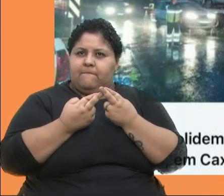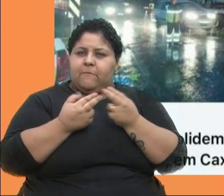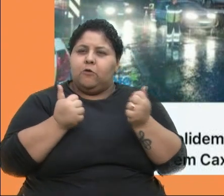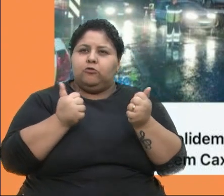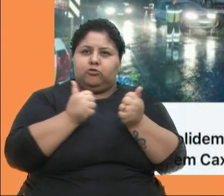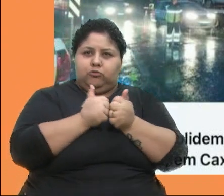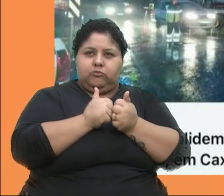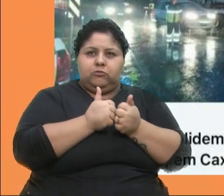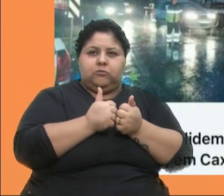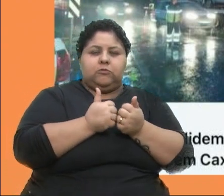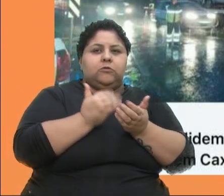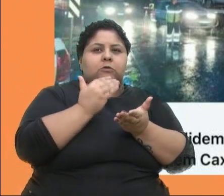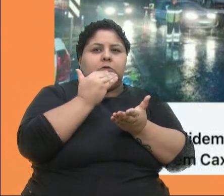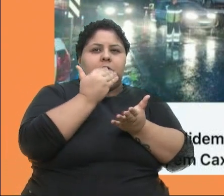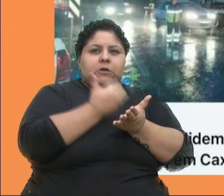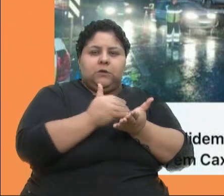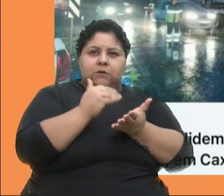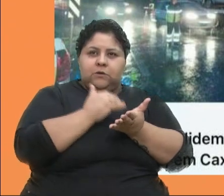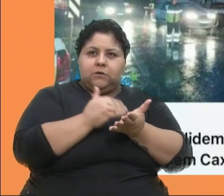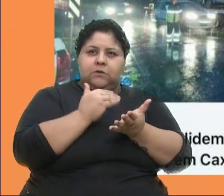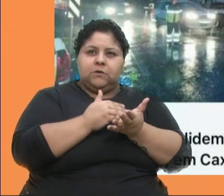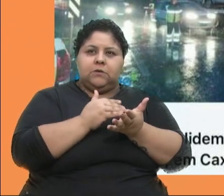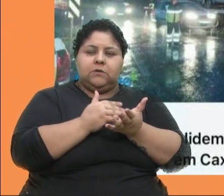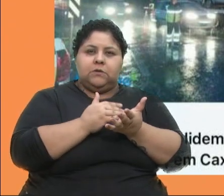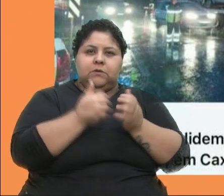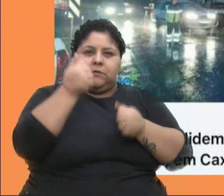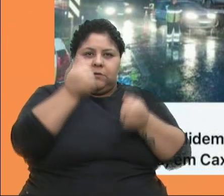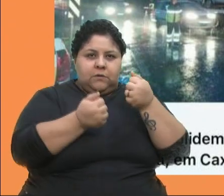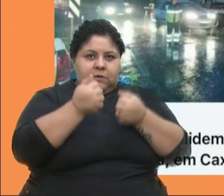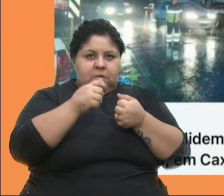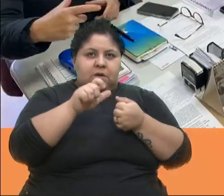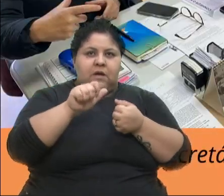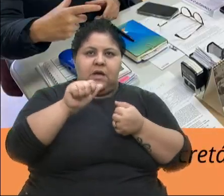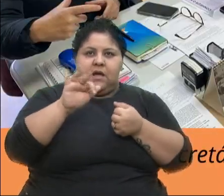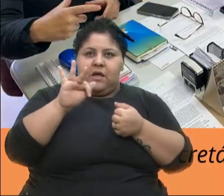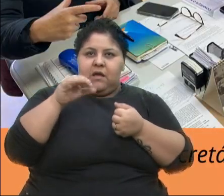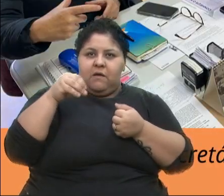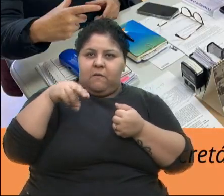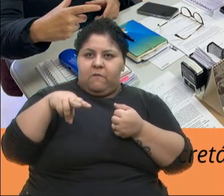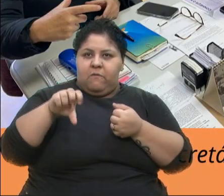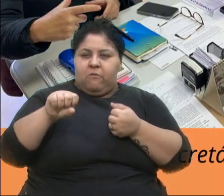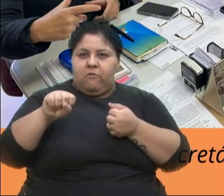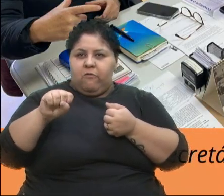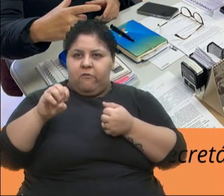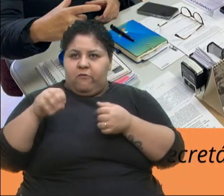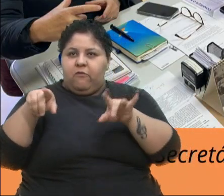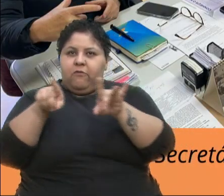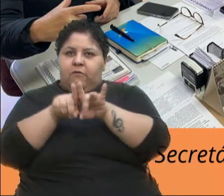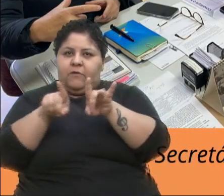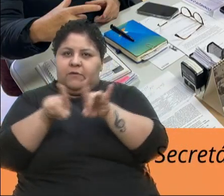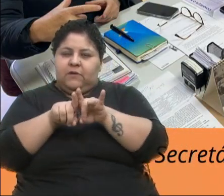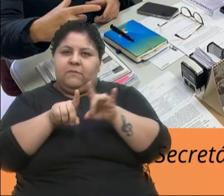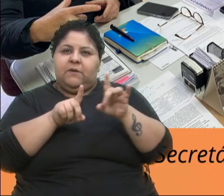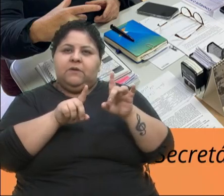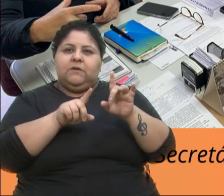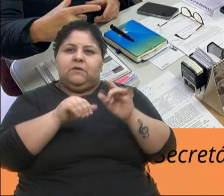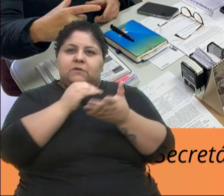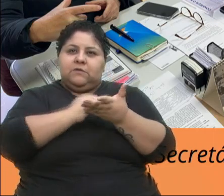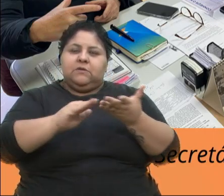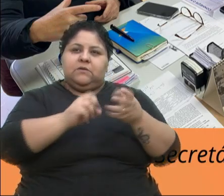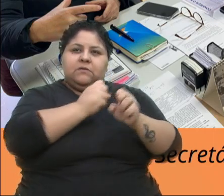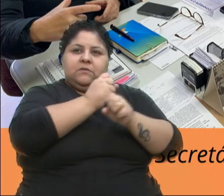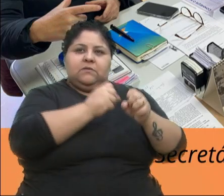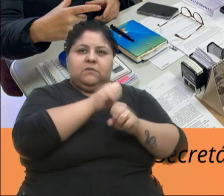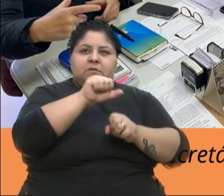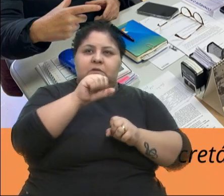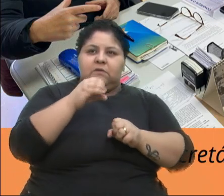secretário de Trânsito, Alfonso, e também com o secretário de Obras, o